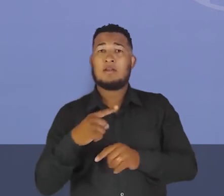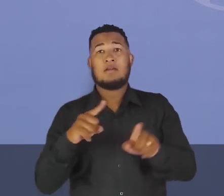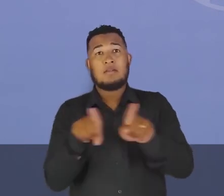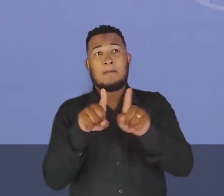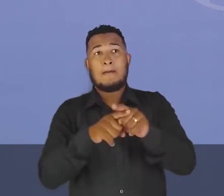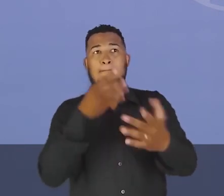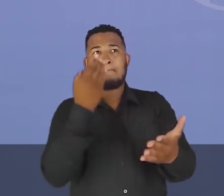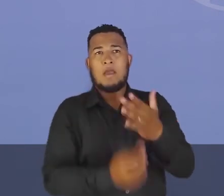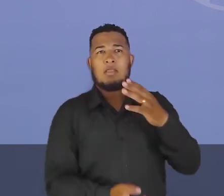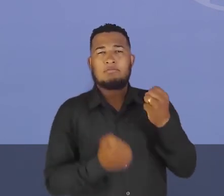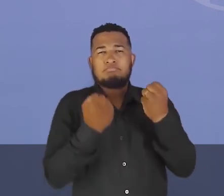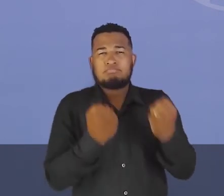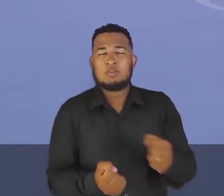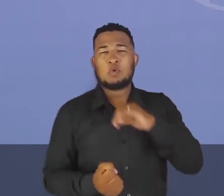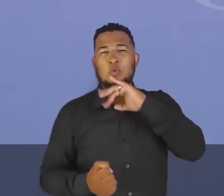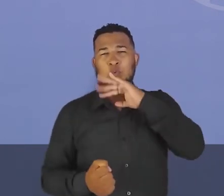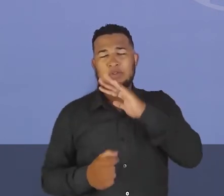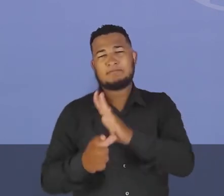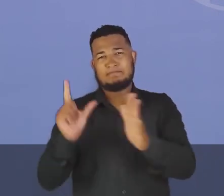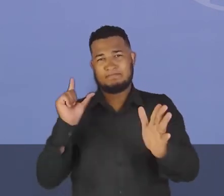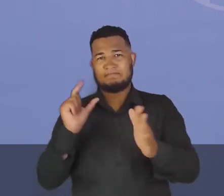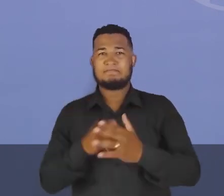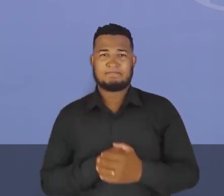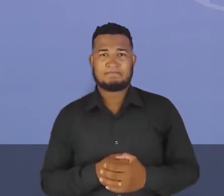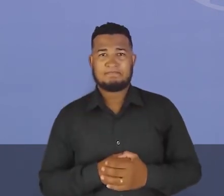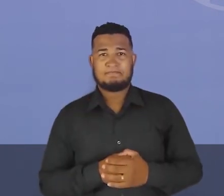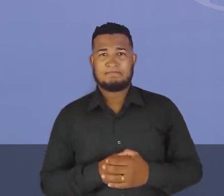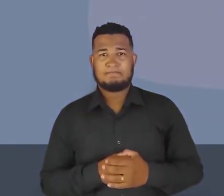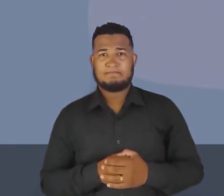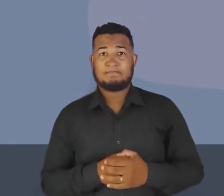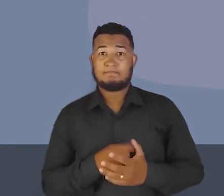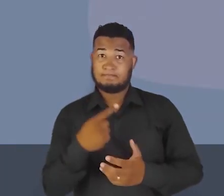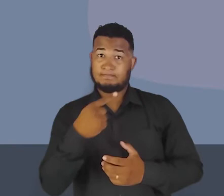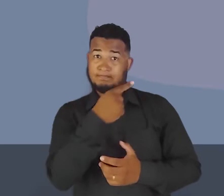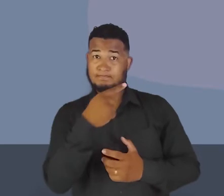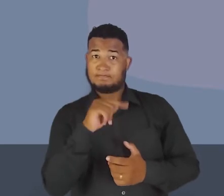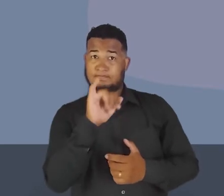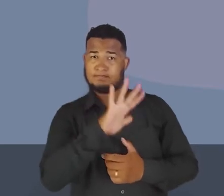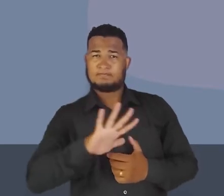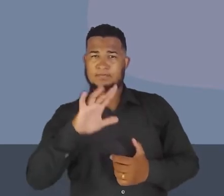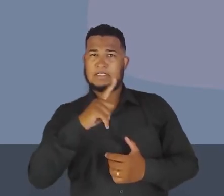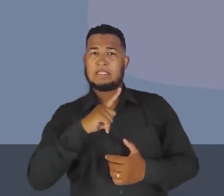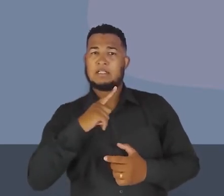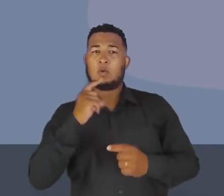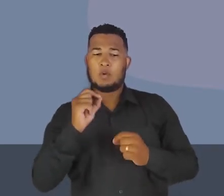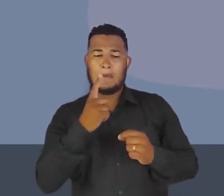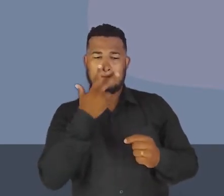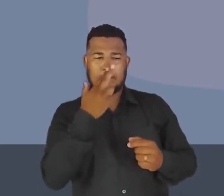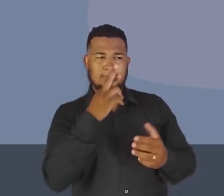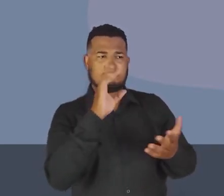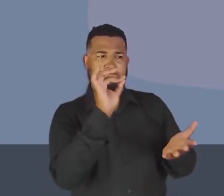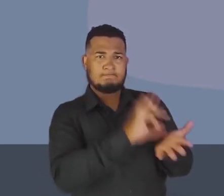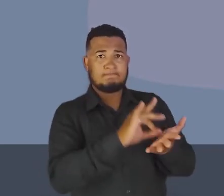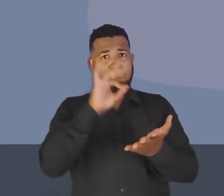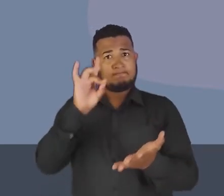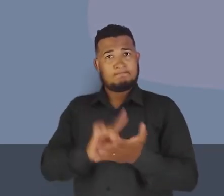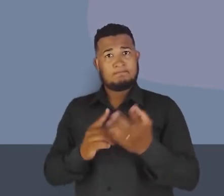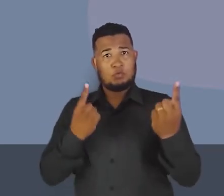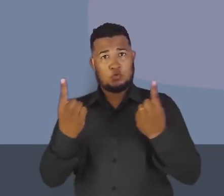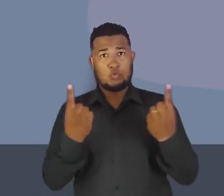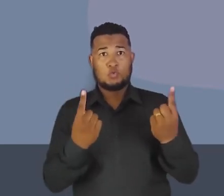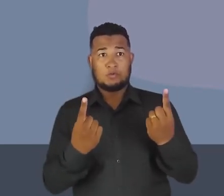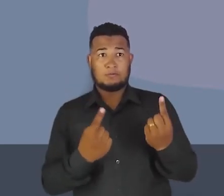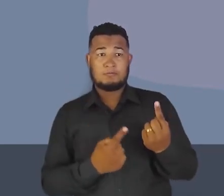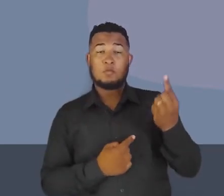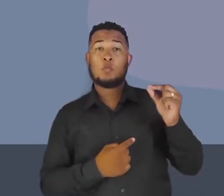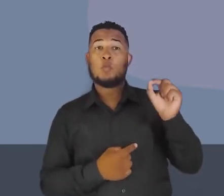perder aquela carga tão negativa de antes. Vejam nas imagens ali, ó, que nós temos duas realidades do período da Idade Moderna. Na